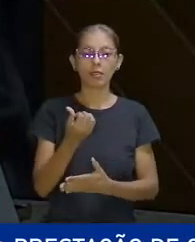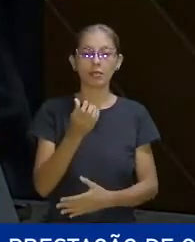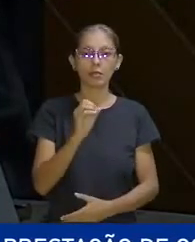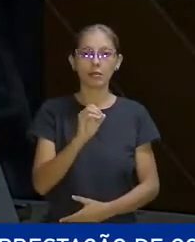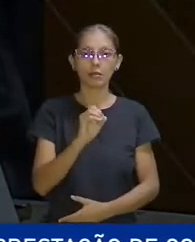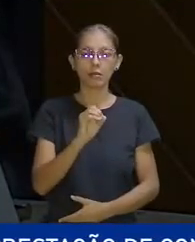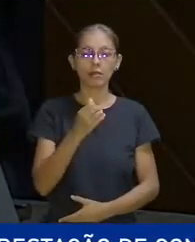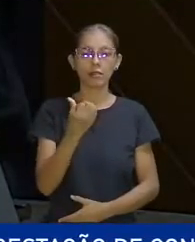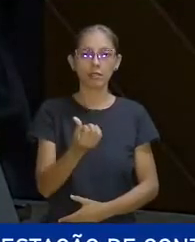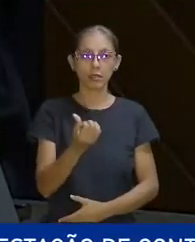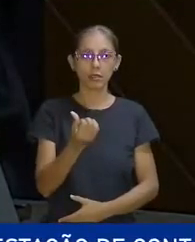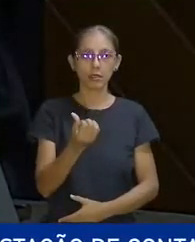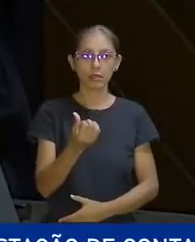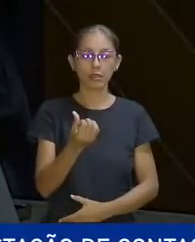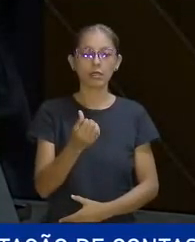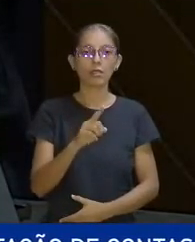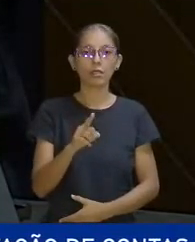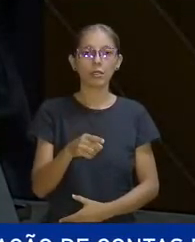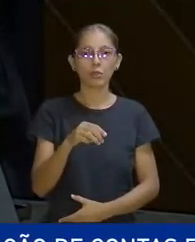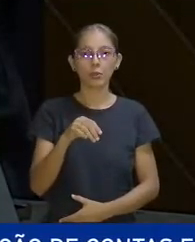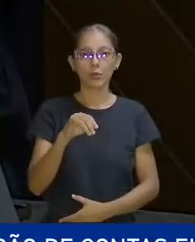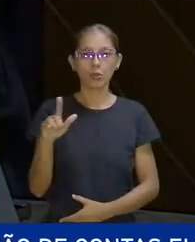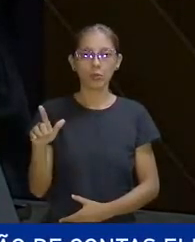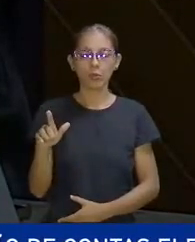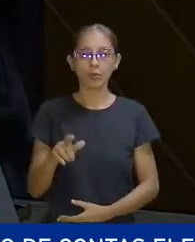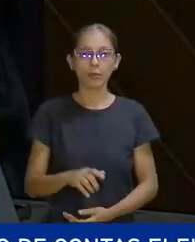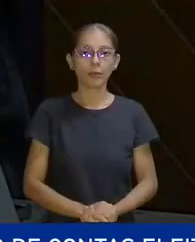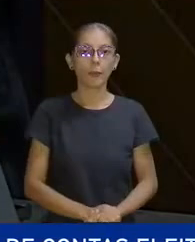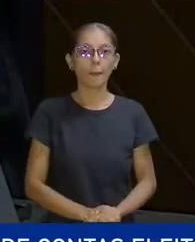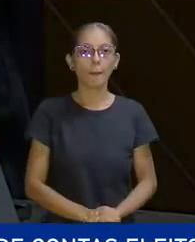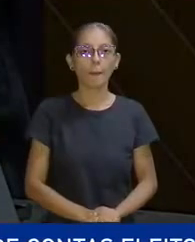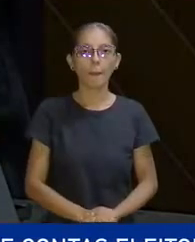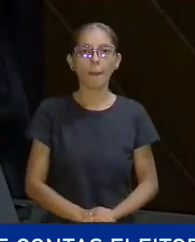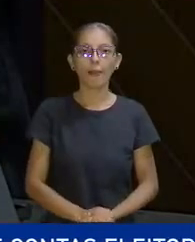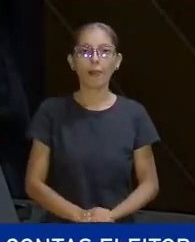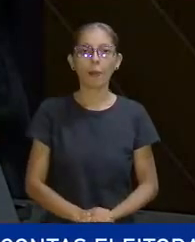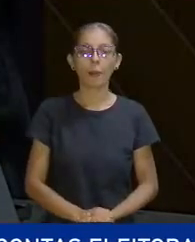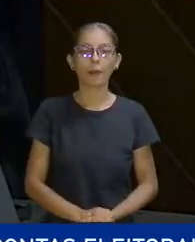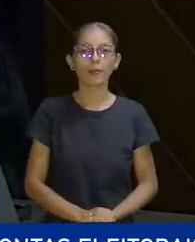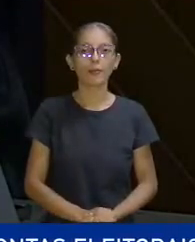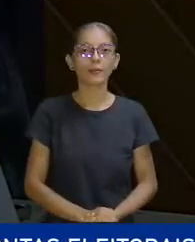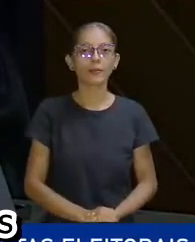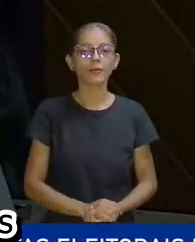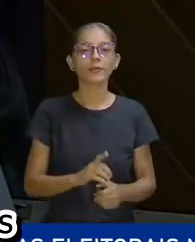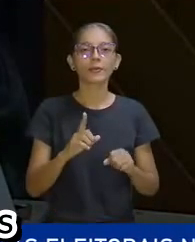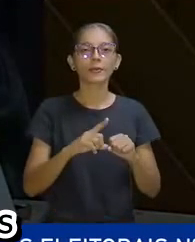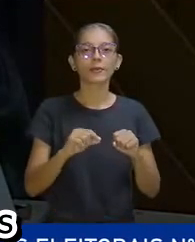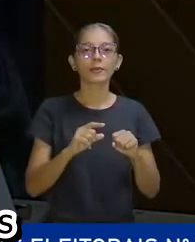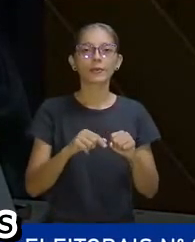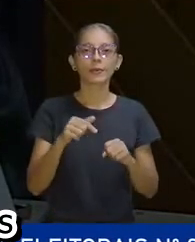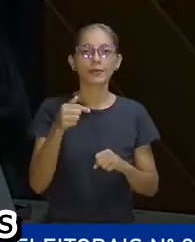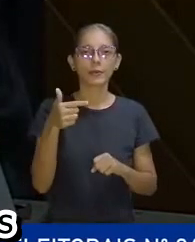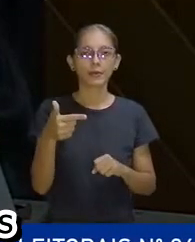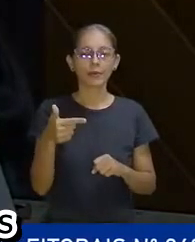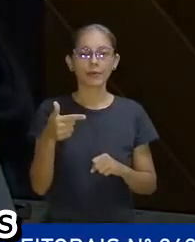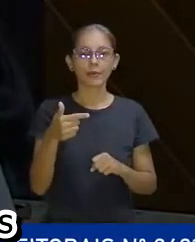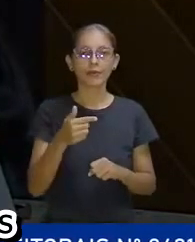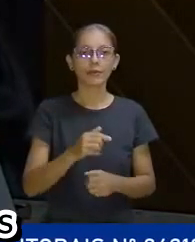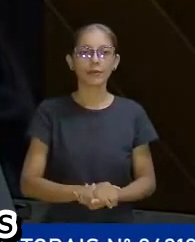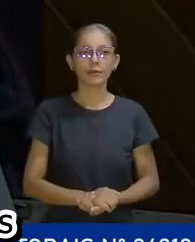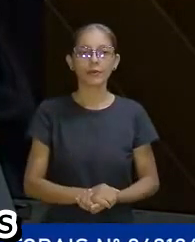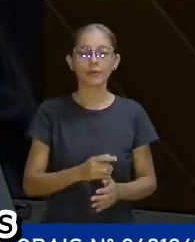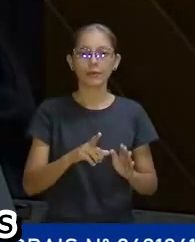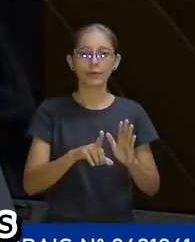6.014,55, conforme indicado no parecer técnico, nos termos do artigo 72 da